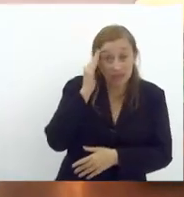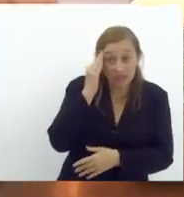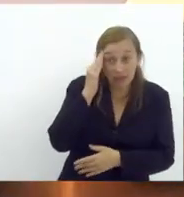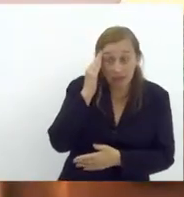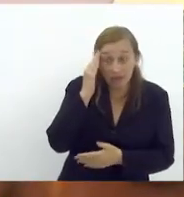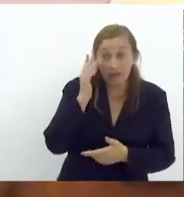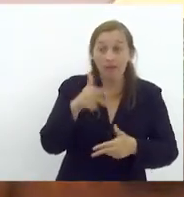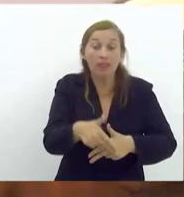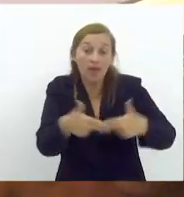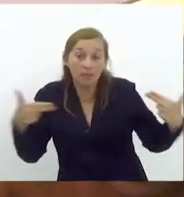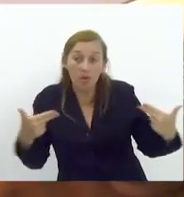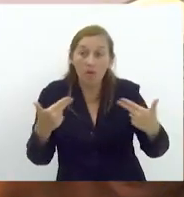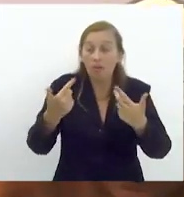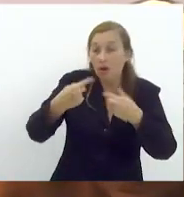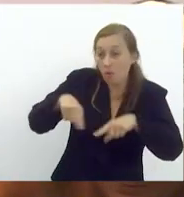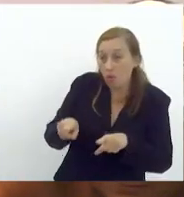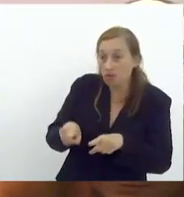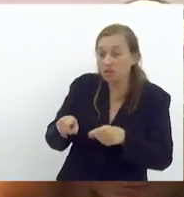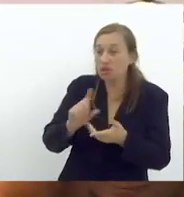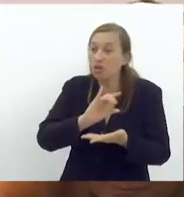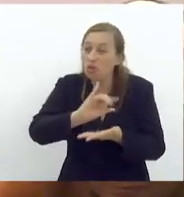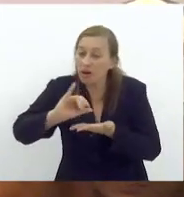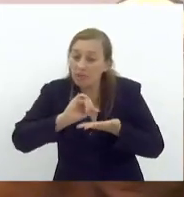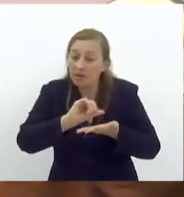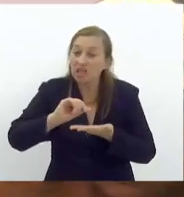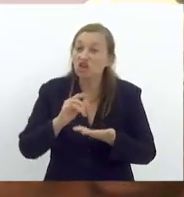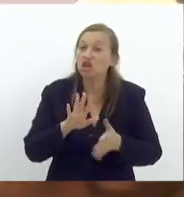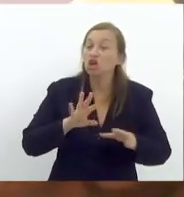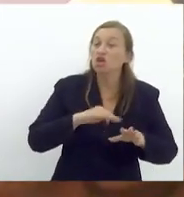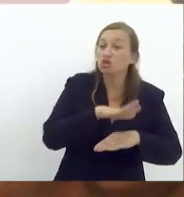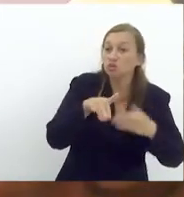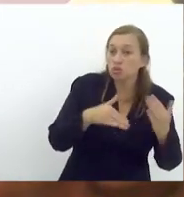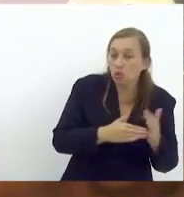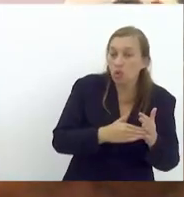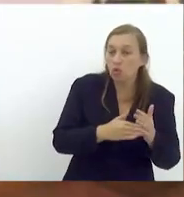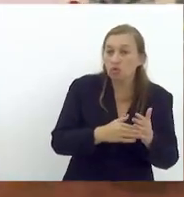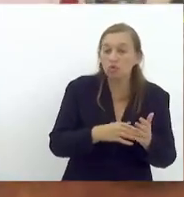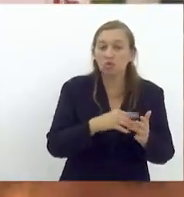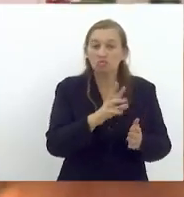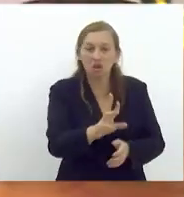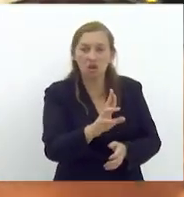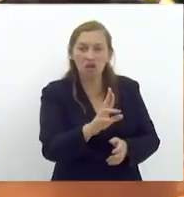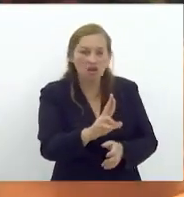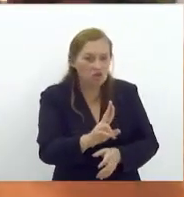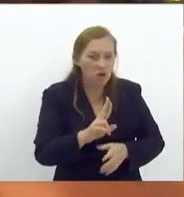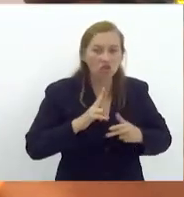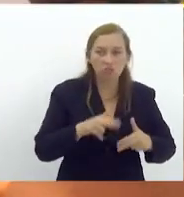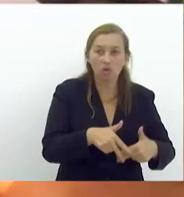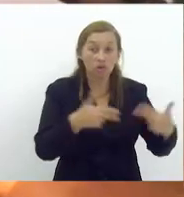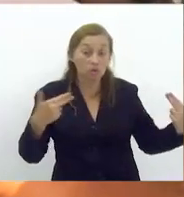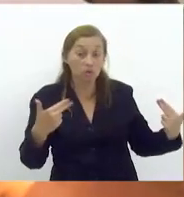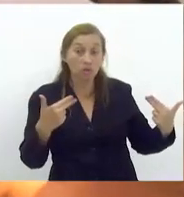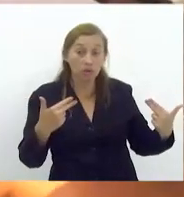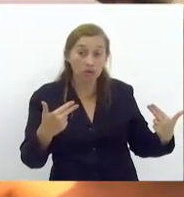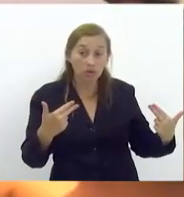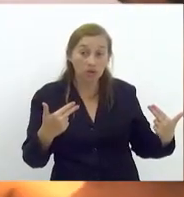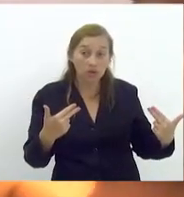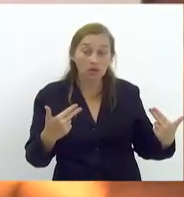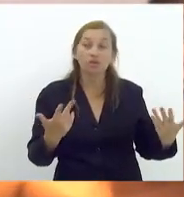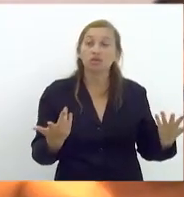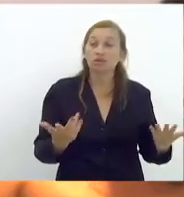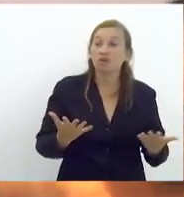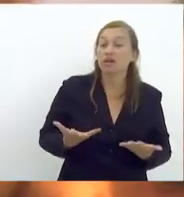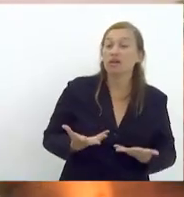anti capitalista todos que estão no meio stream não dão resposta ao hip hop estão apropriando do nosso